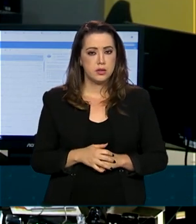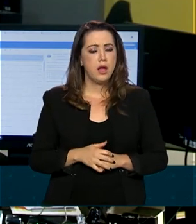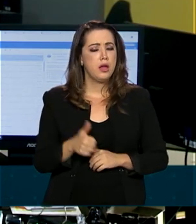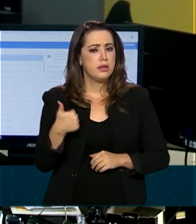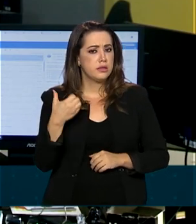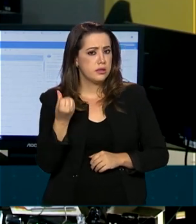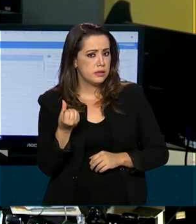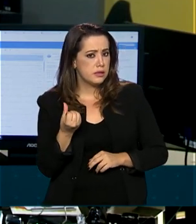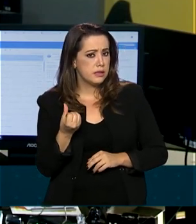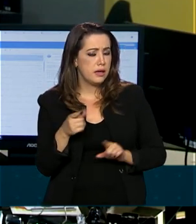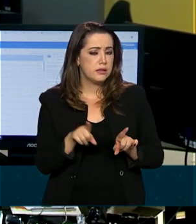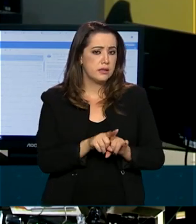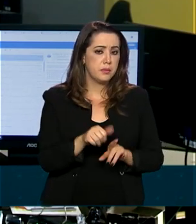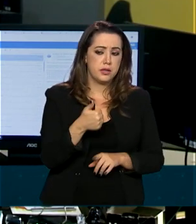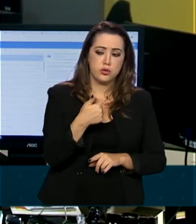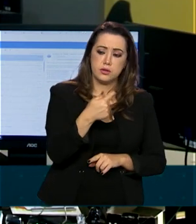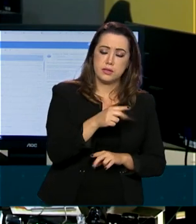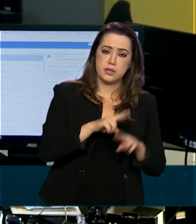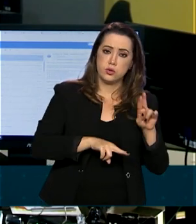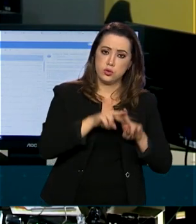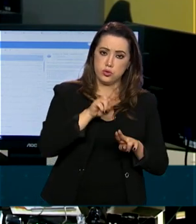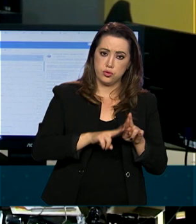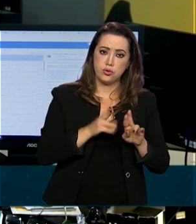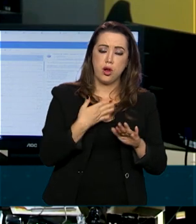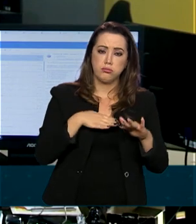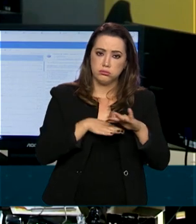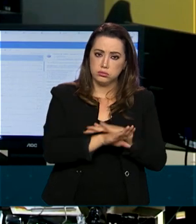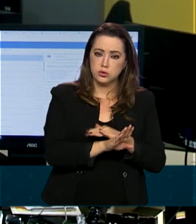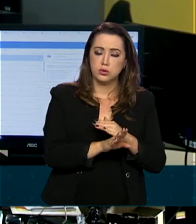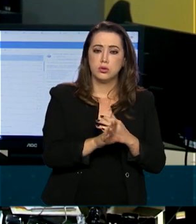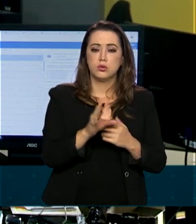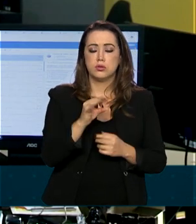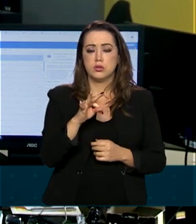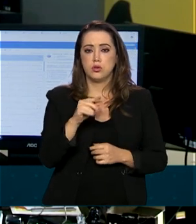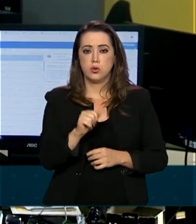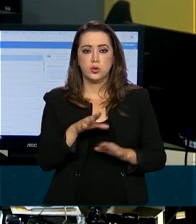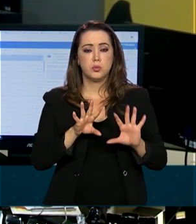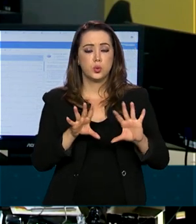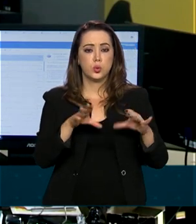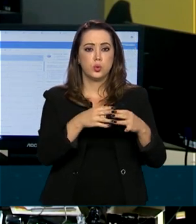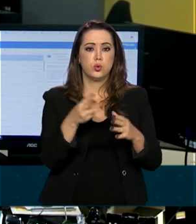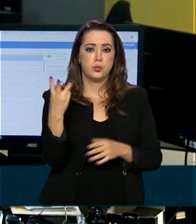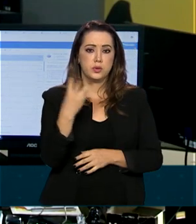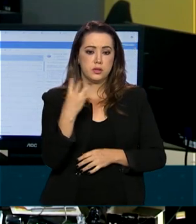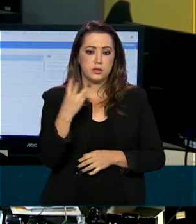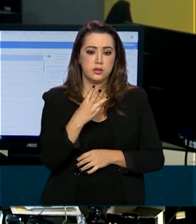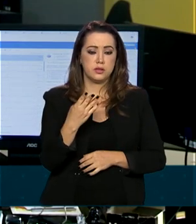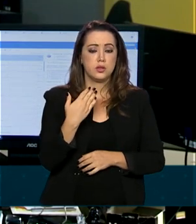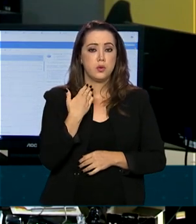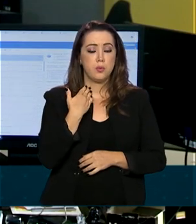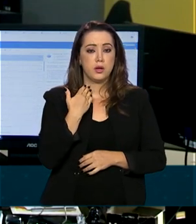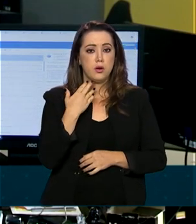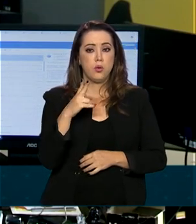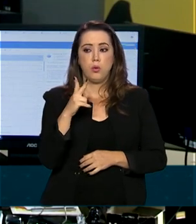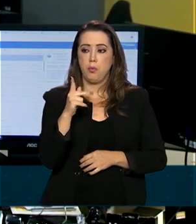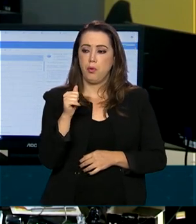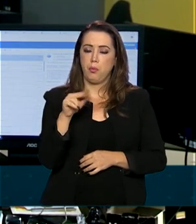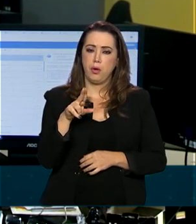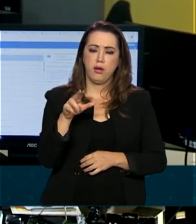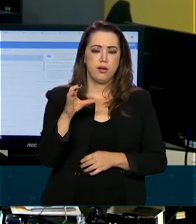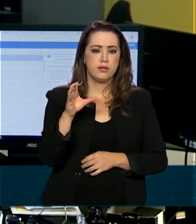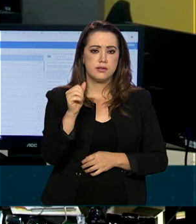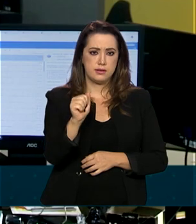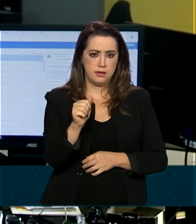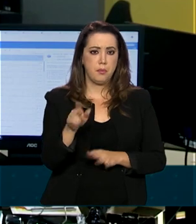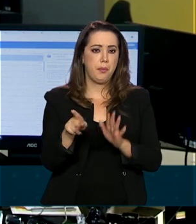e 17 de junho, o benefício já tinha sido depositado para todo o lote 3 na conta poupança social digital